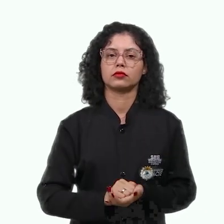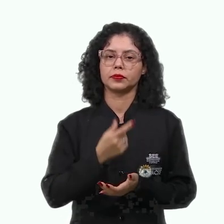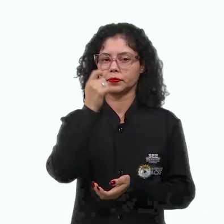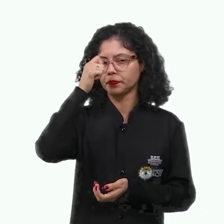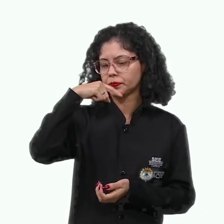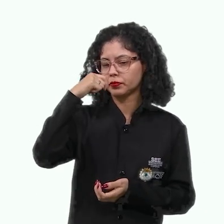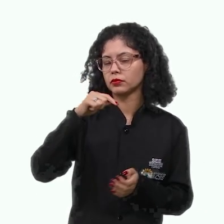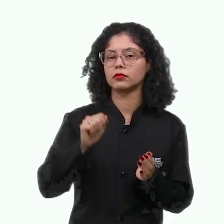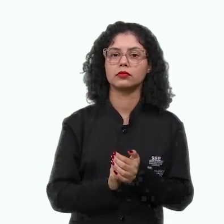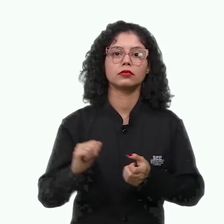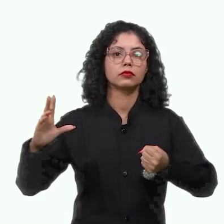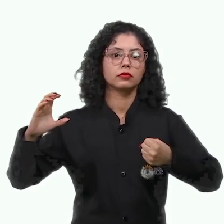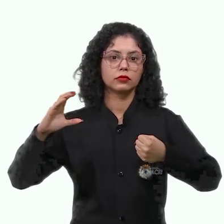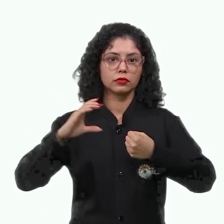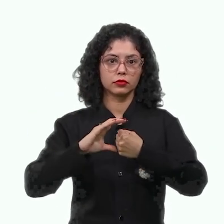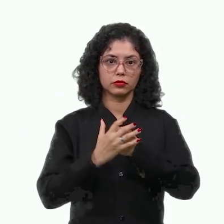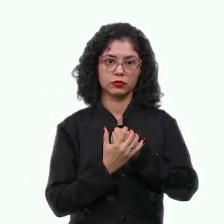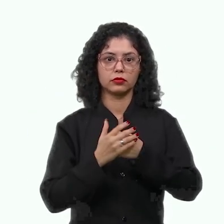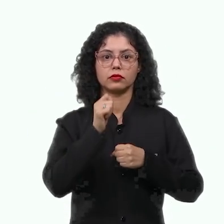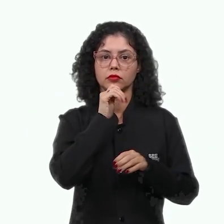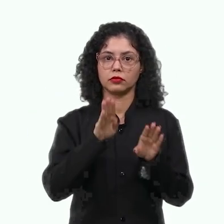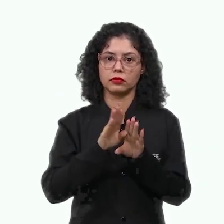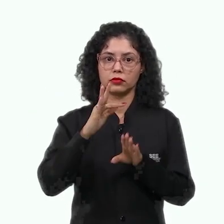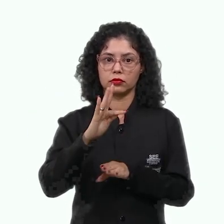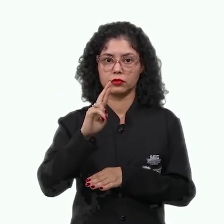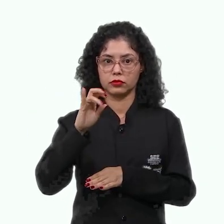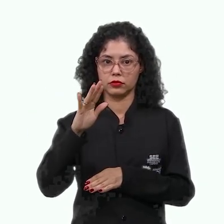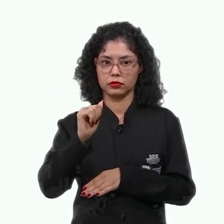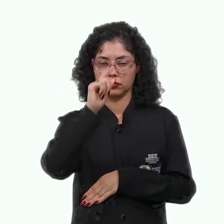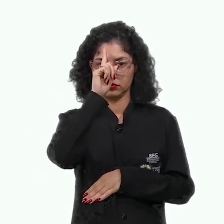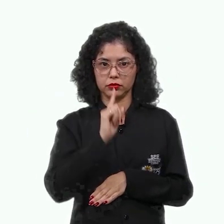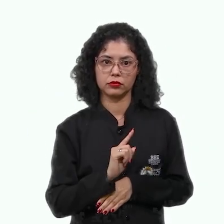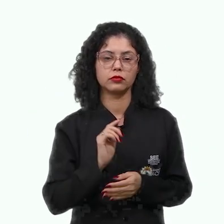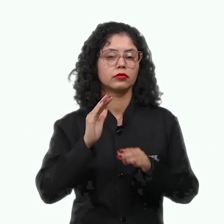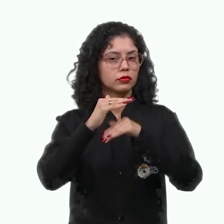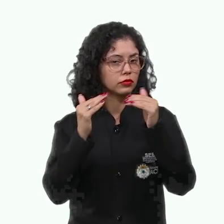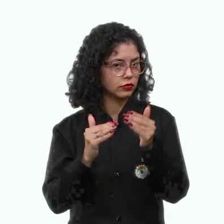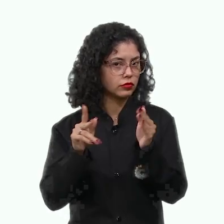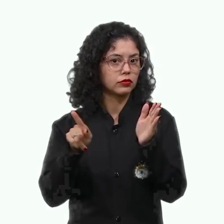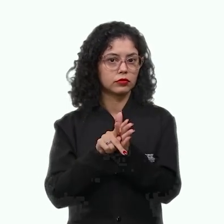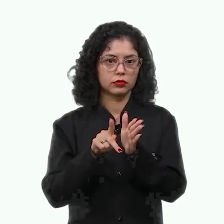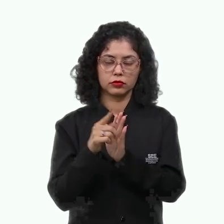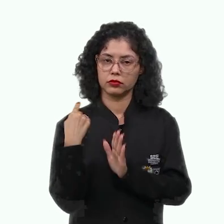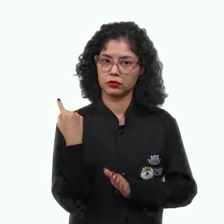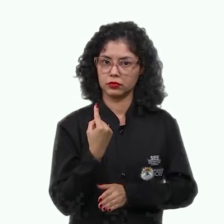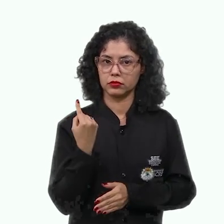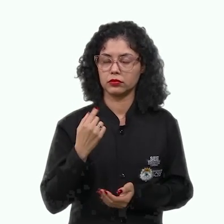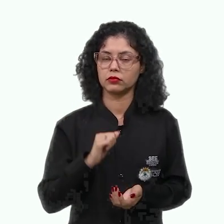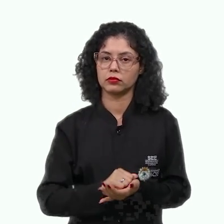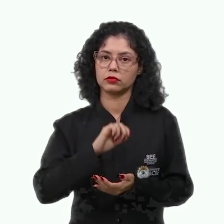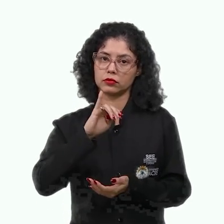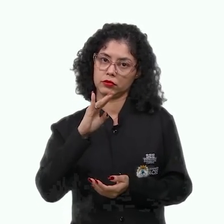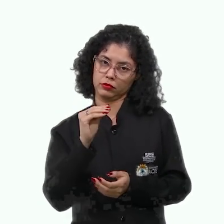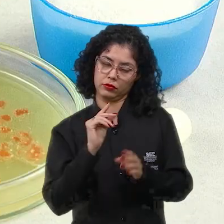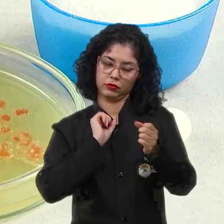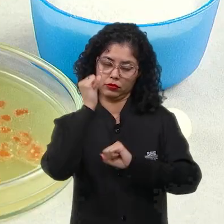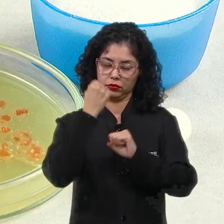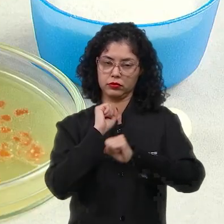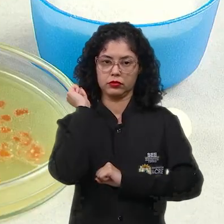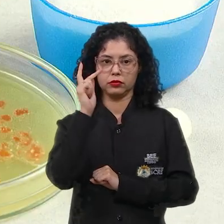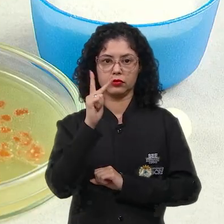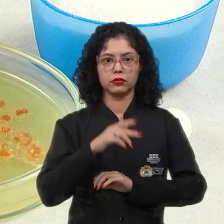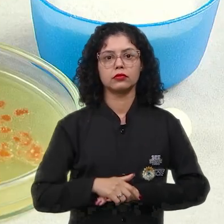a Covid-19, febre amarela, todas aí vindo de uma biofábrica, tá